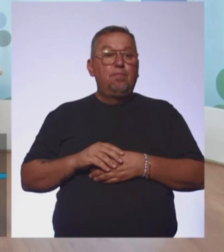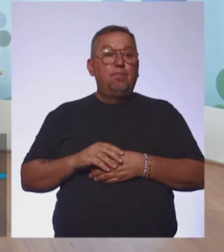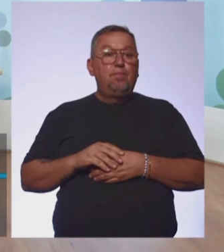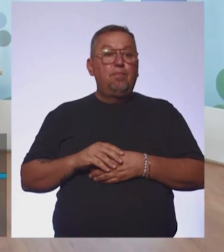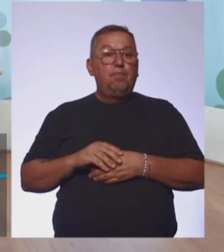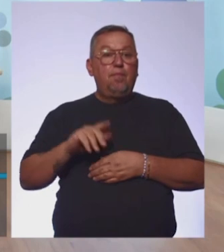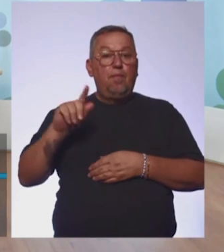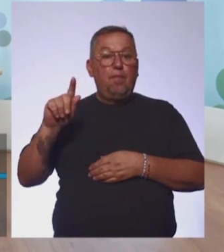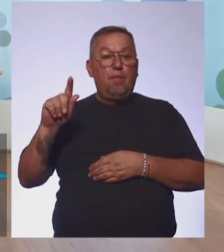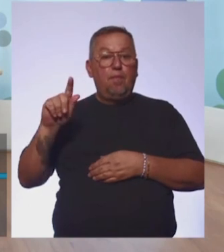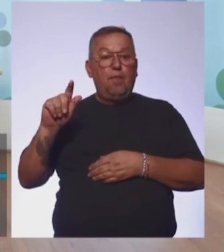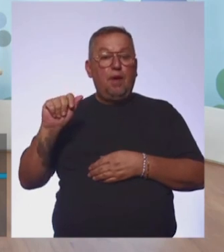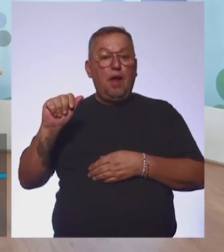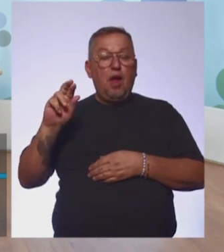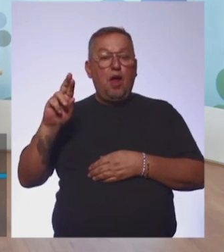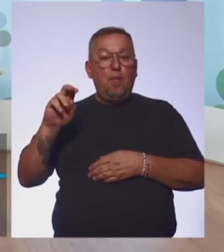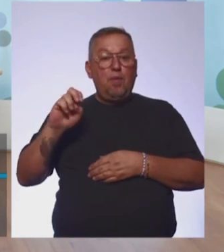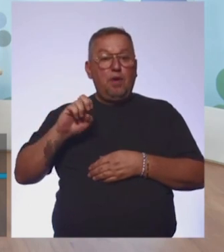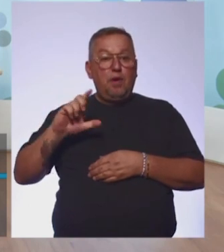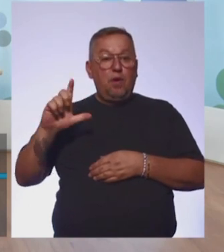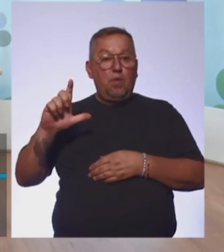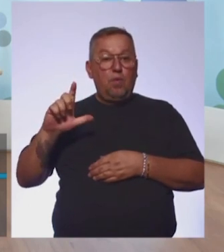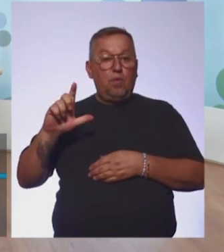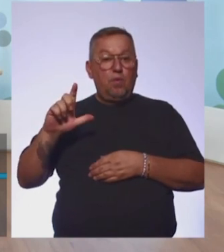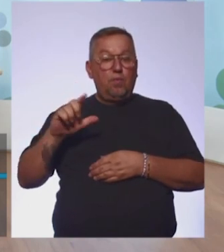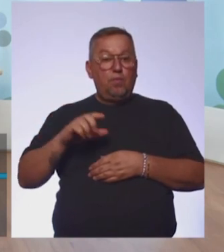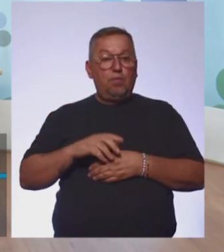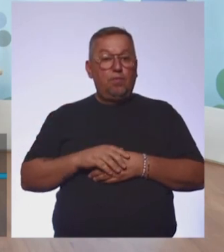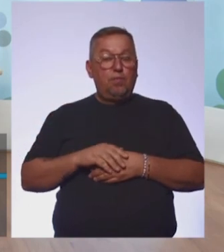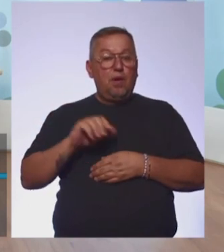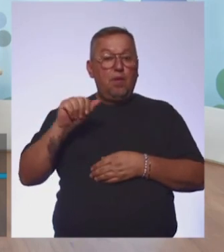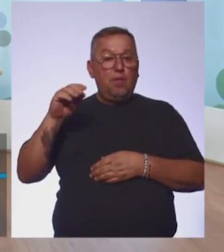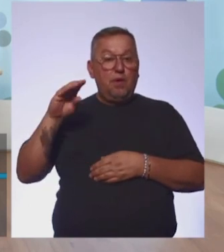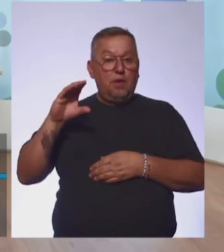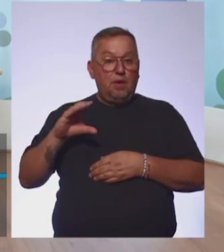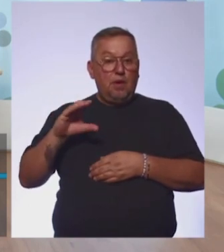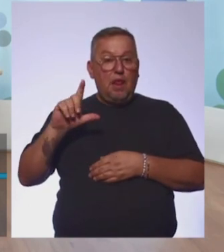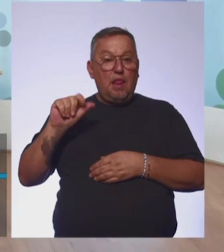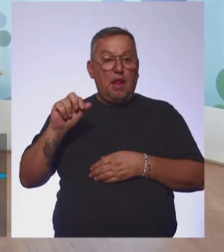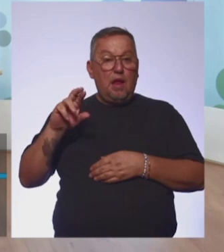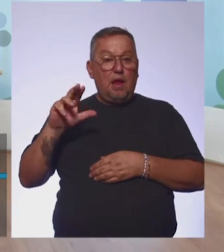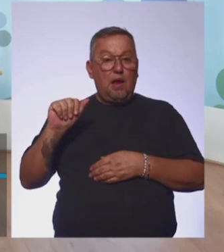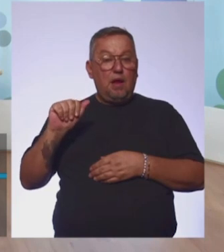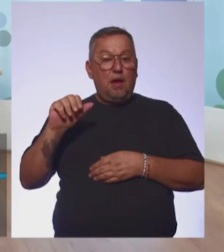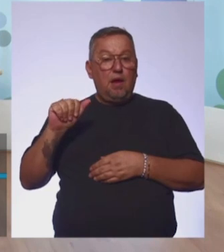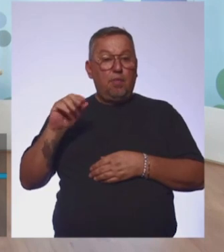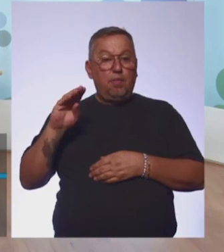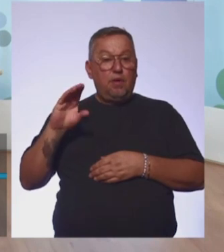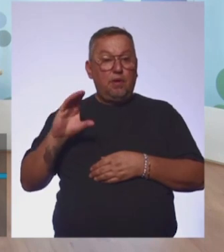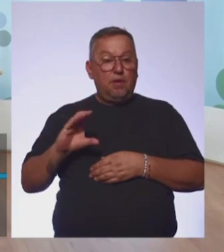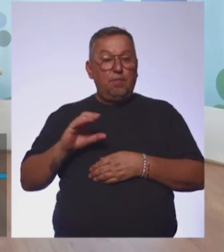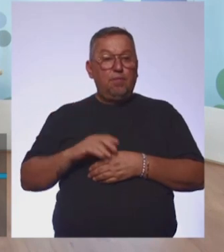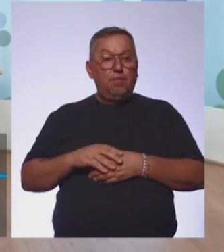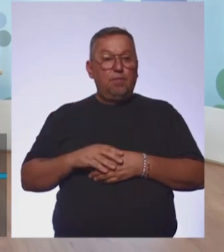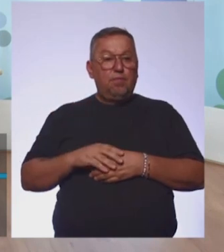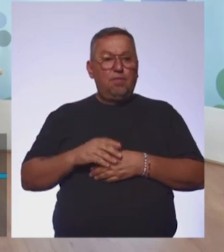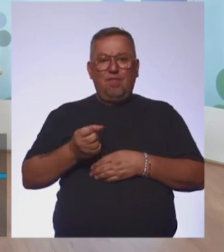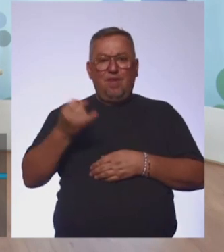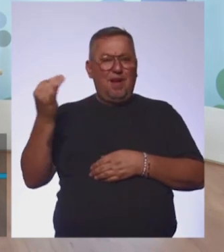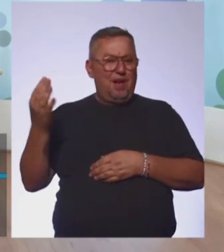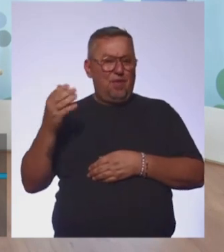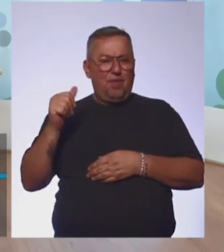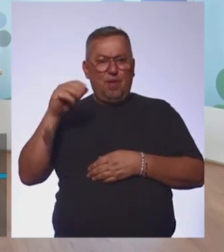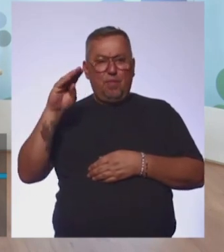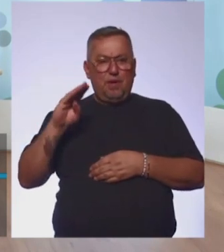Aluno Gabriel pro Mariana. A, B e C. Aluna Lara pro Elizabeth. A, B e C. Vários, né, Dani? Vários.